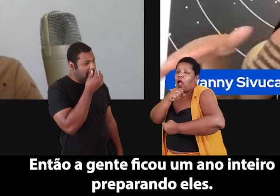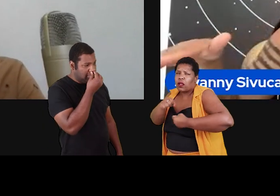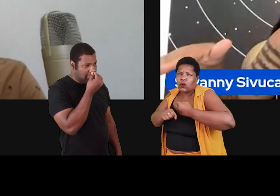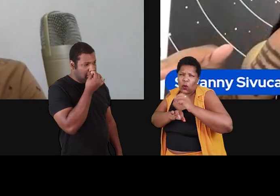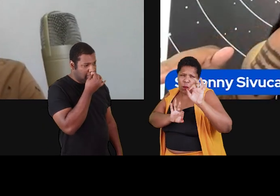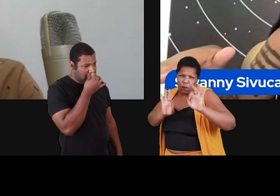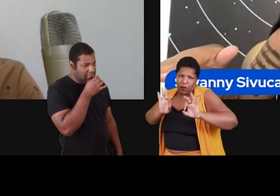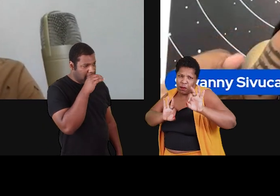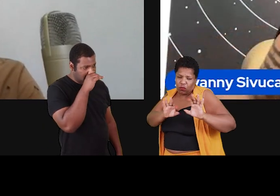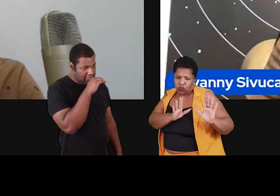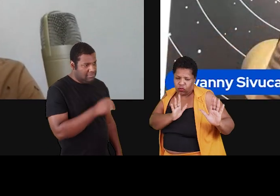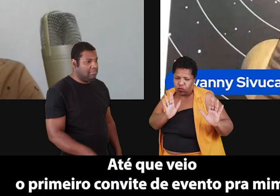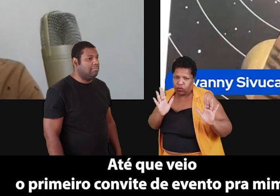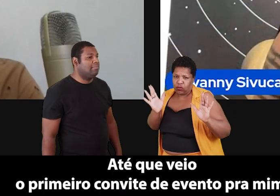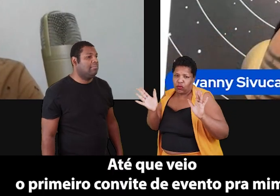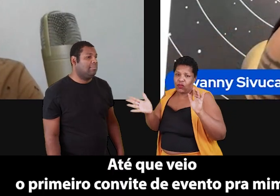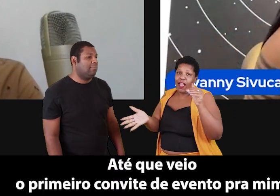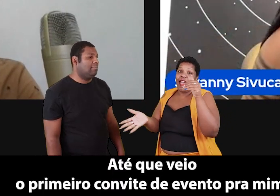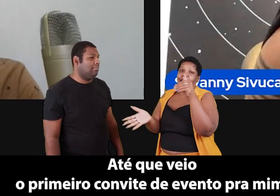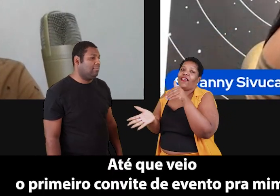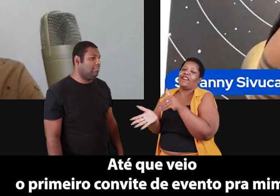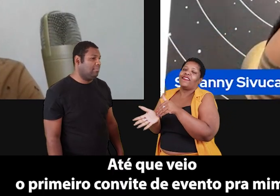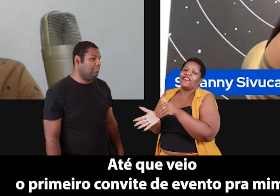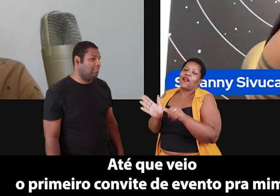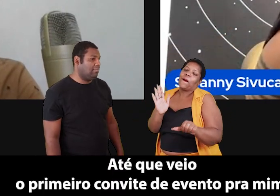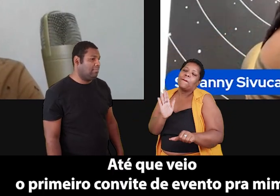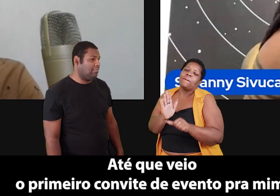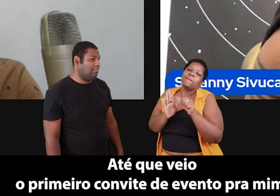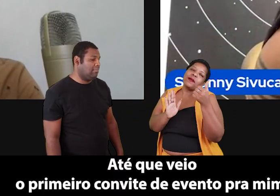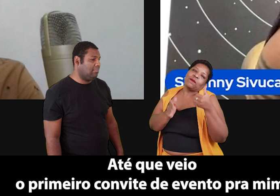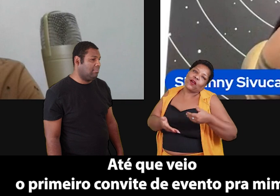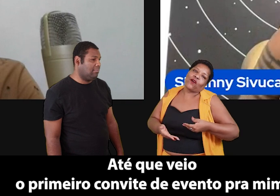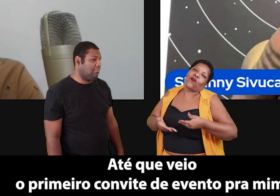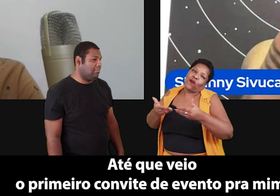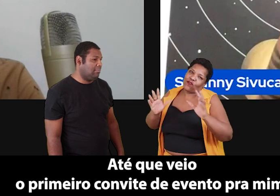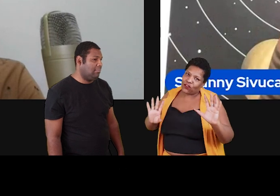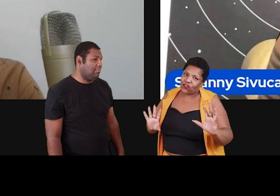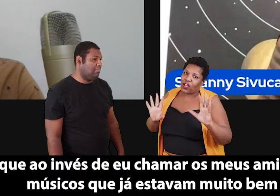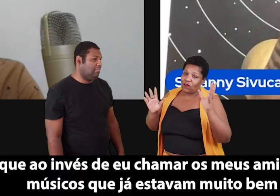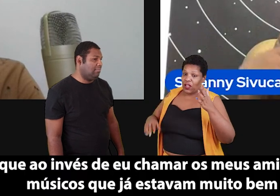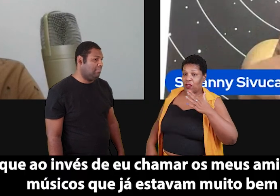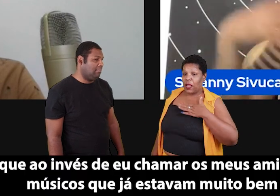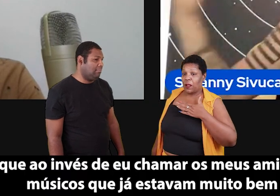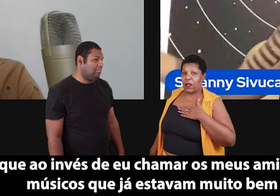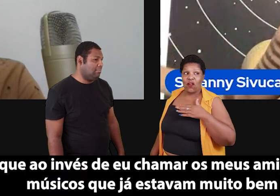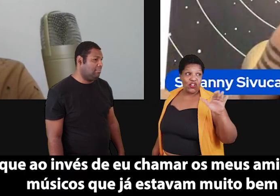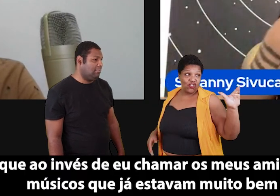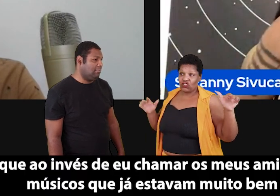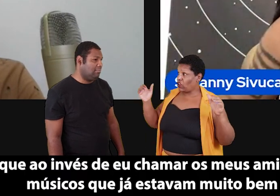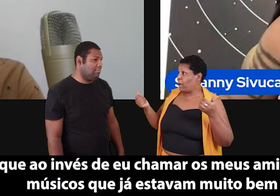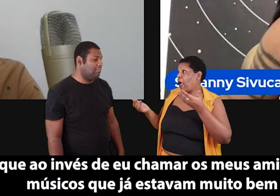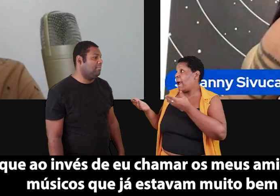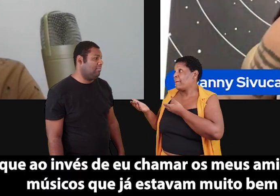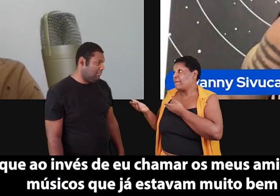preparando eles. Até que veio o primeiro convite de evento para mim, que ao invés de eu chamar os meus